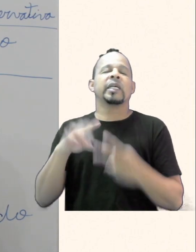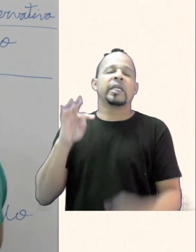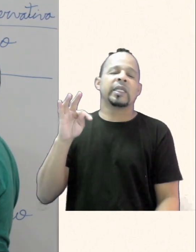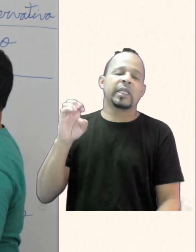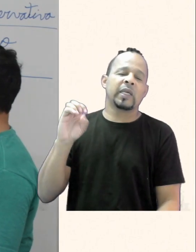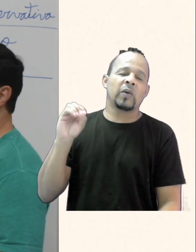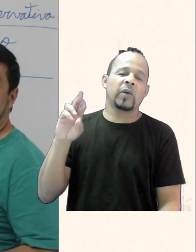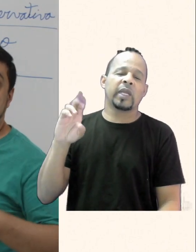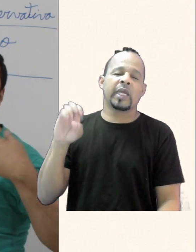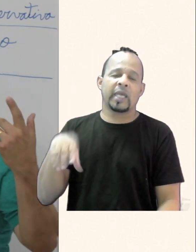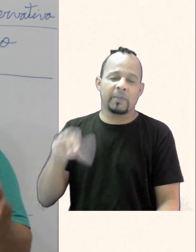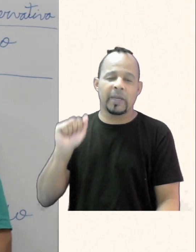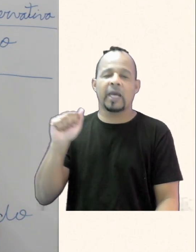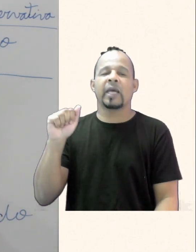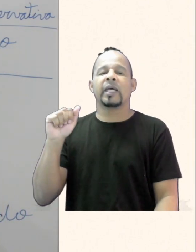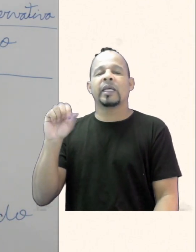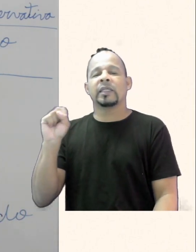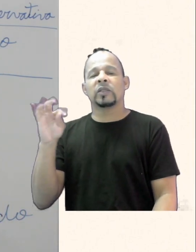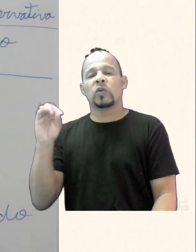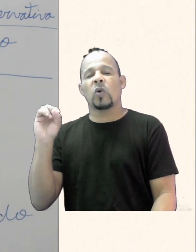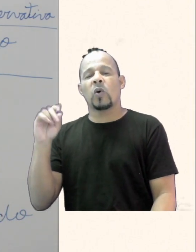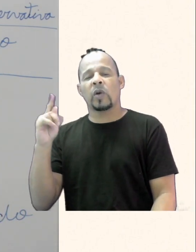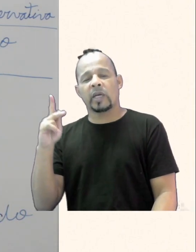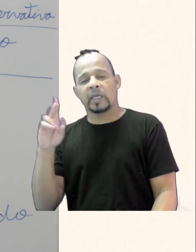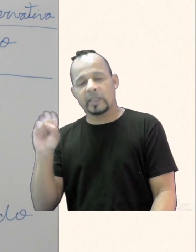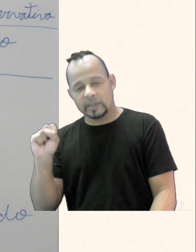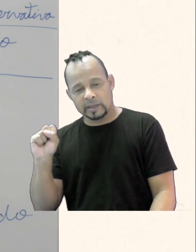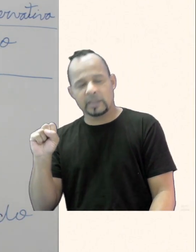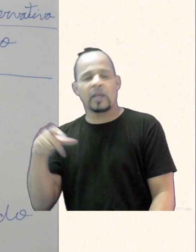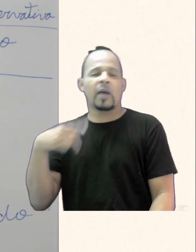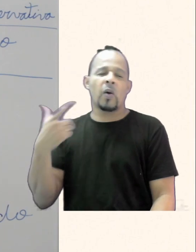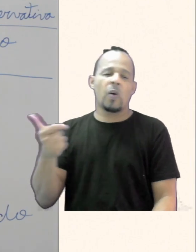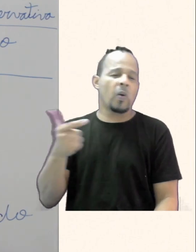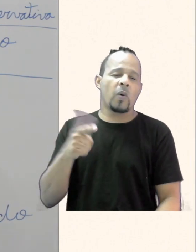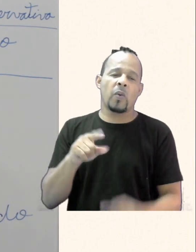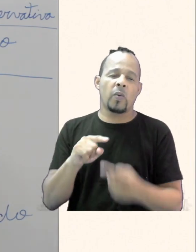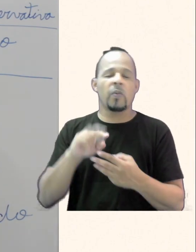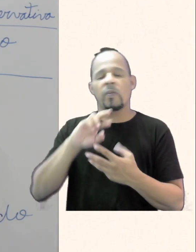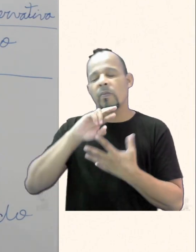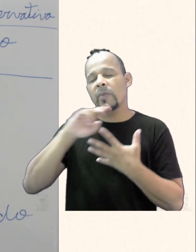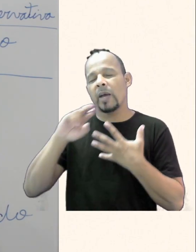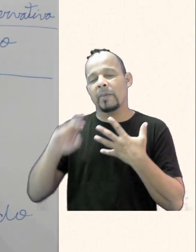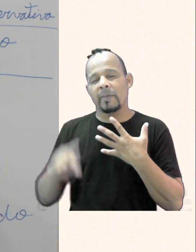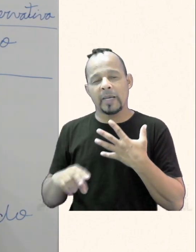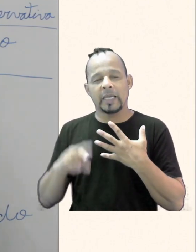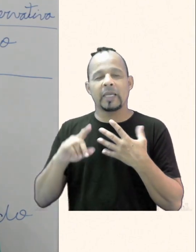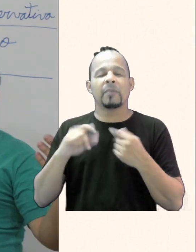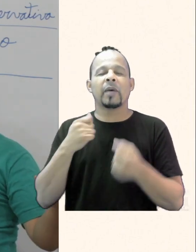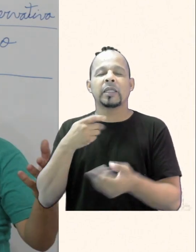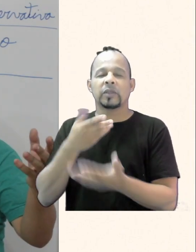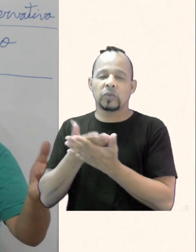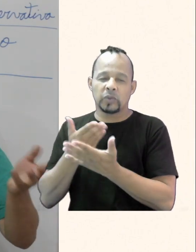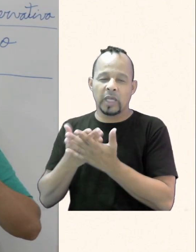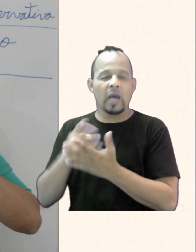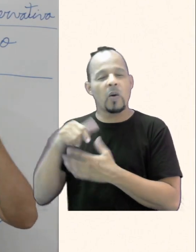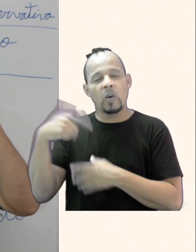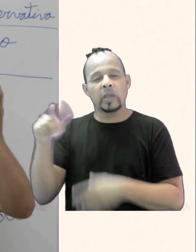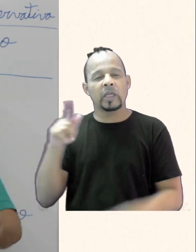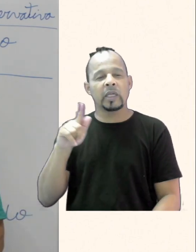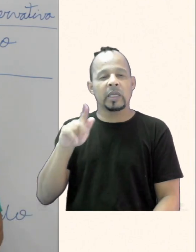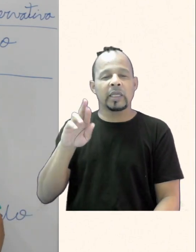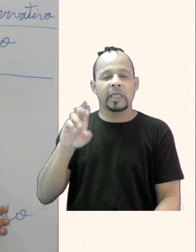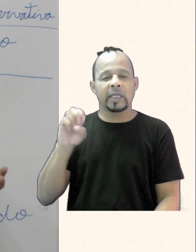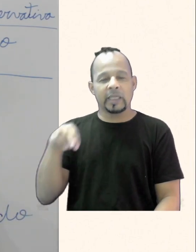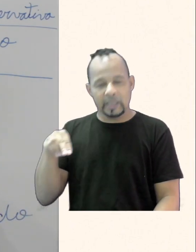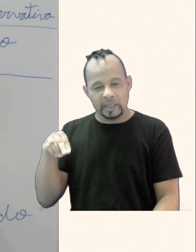né? Se você quiser entender isso aqui um pouco mais, tá bom? Aí se você já estiver estudando teorema de Stokes, estudo de Green também, que sempre que a gente fala Green,